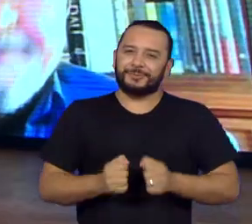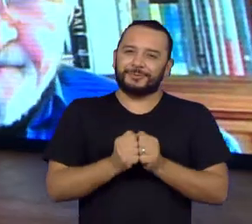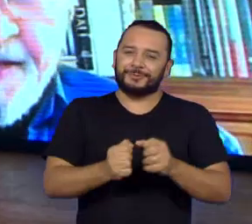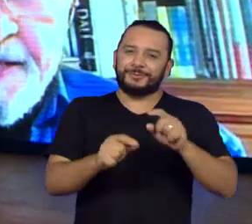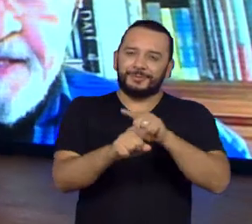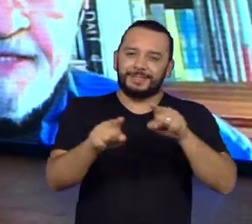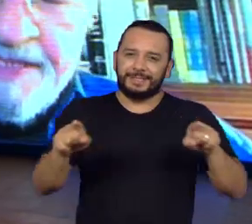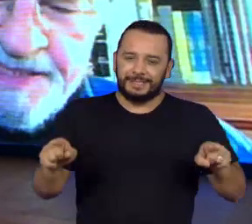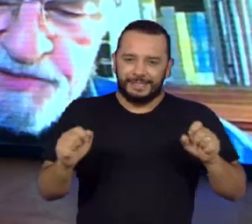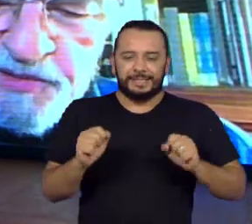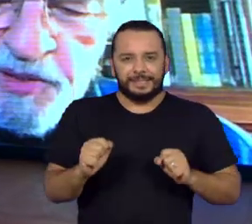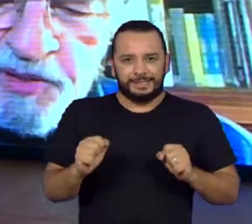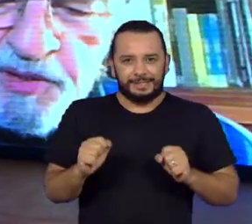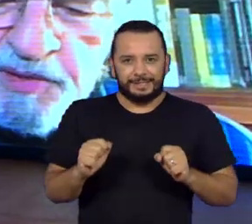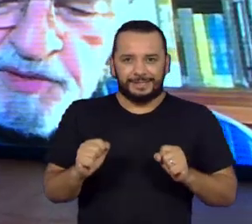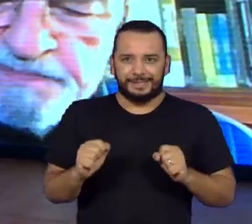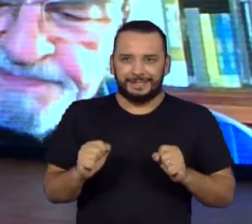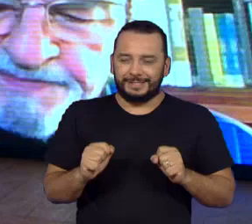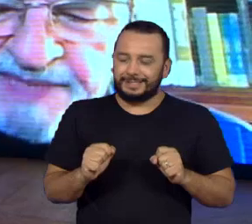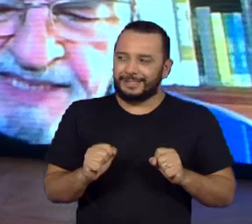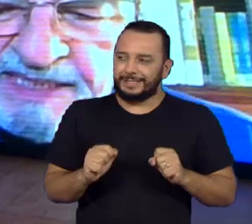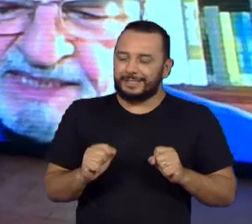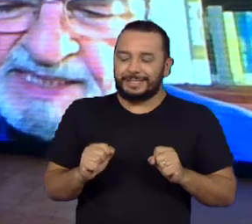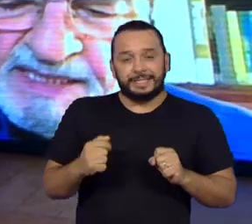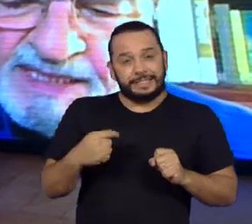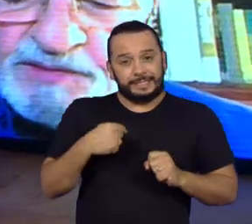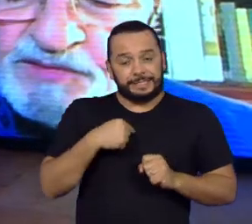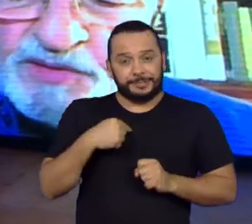vocês. Eu